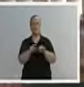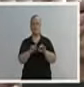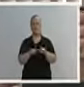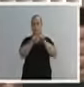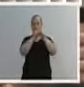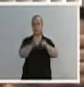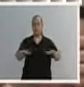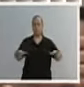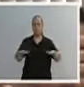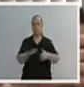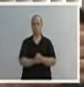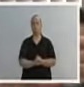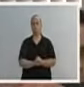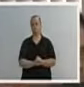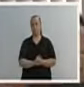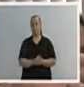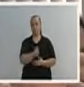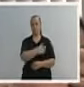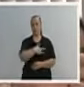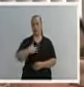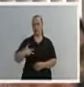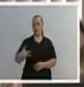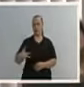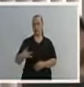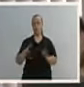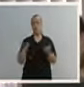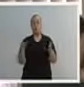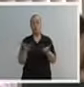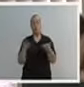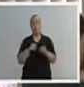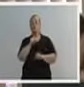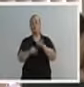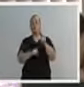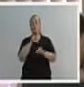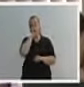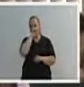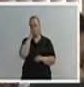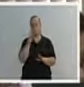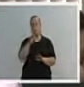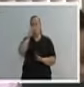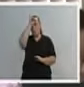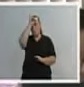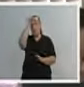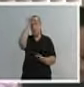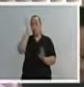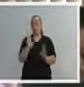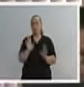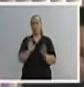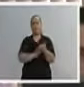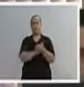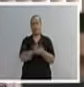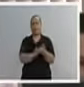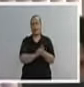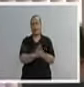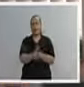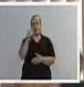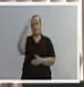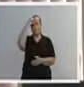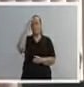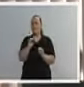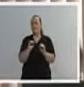amassou. Foi absolvido. E essa absolvição veio através da apuração de provas, ausência de provas. Então é um